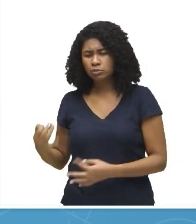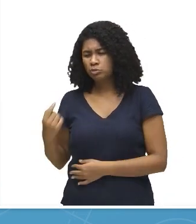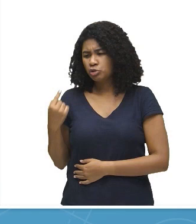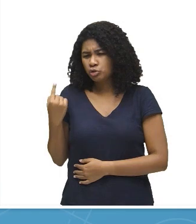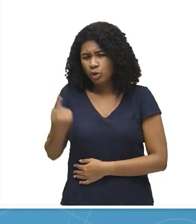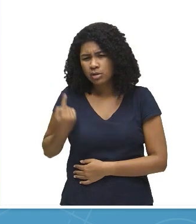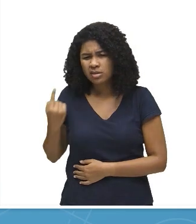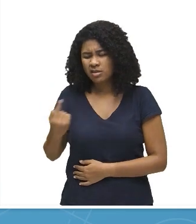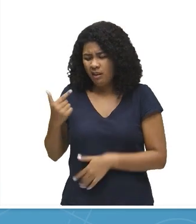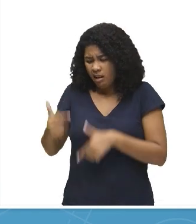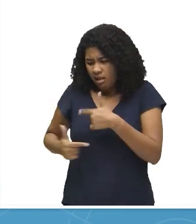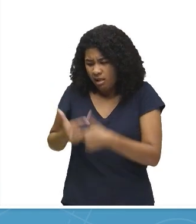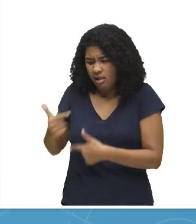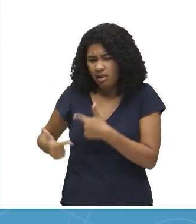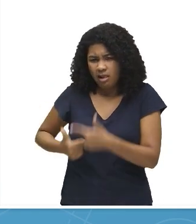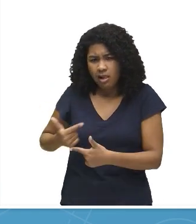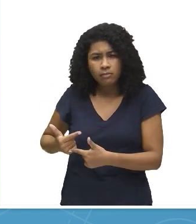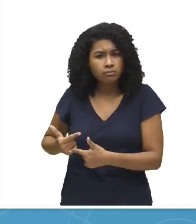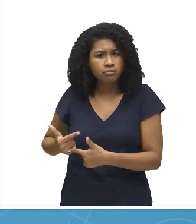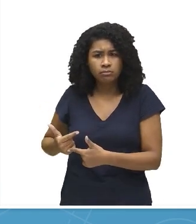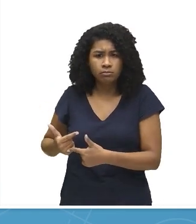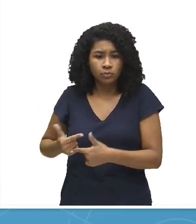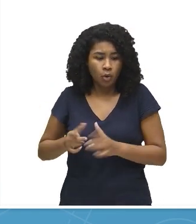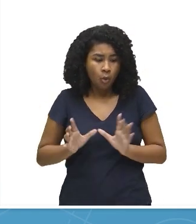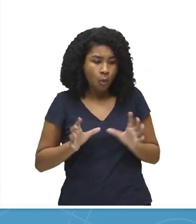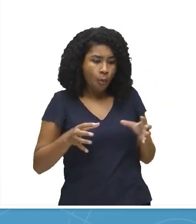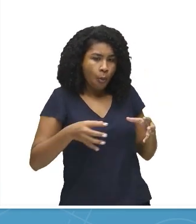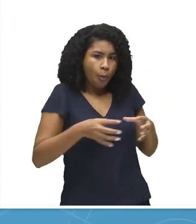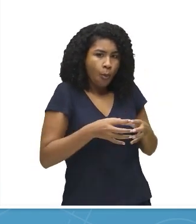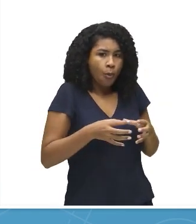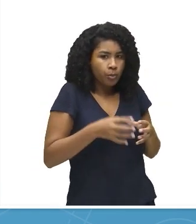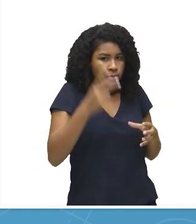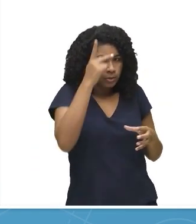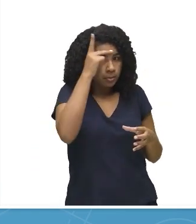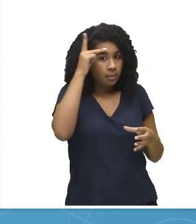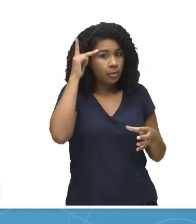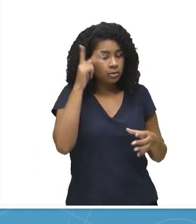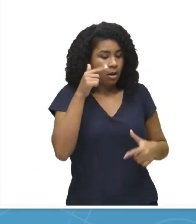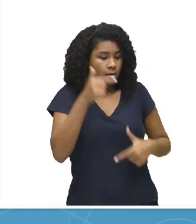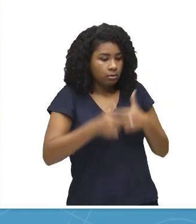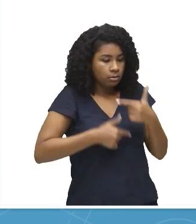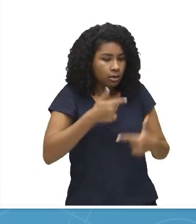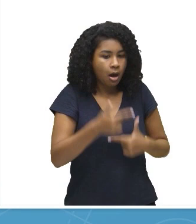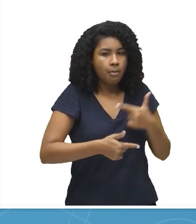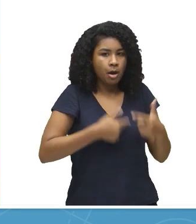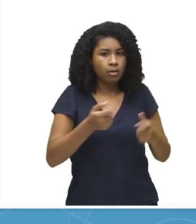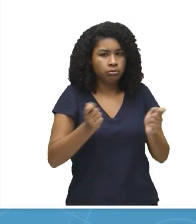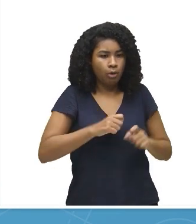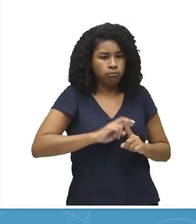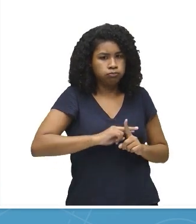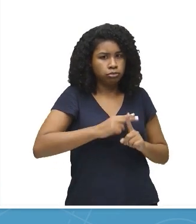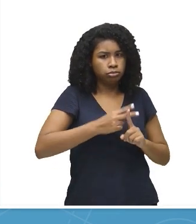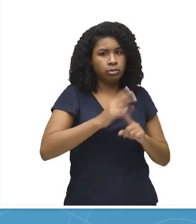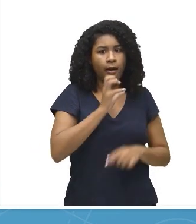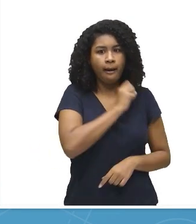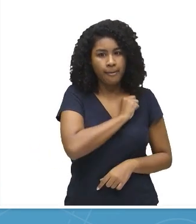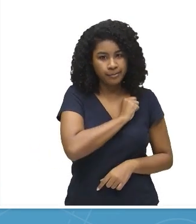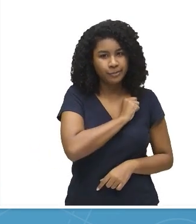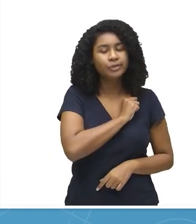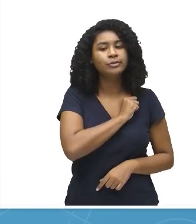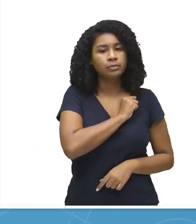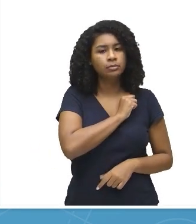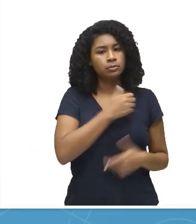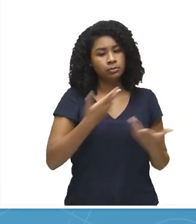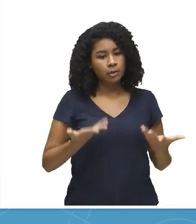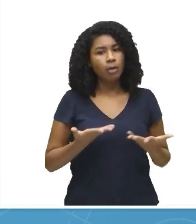de obra, aquele trabalho braçal que já vai ali sendo substituído. Então, aqui nesse período, a gente já observa um